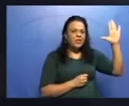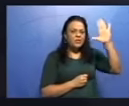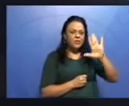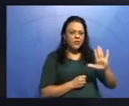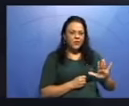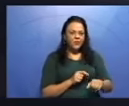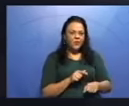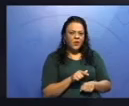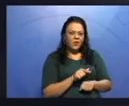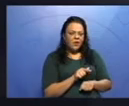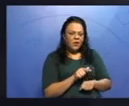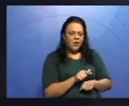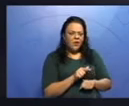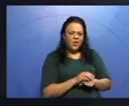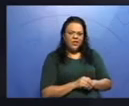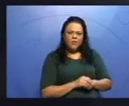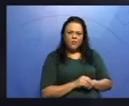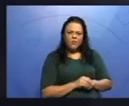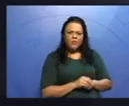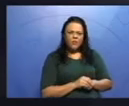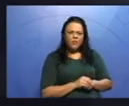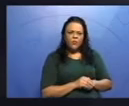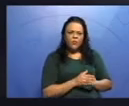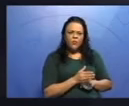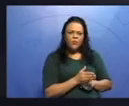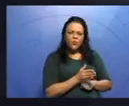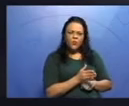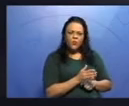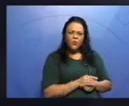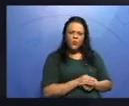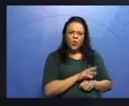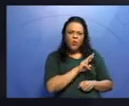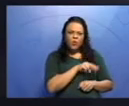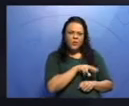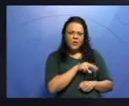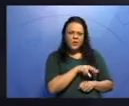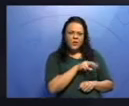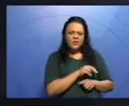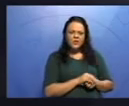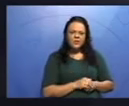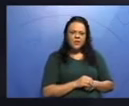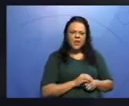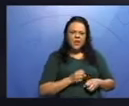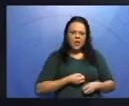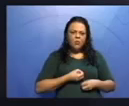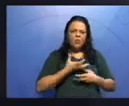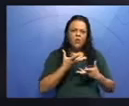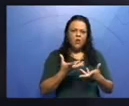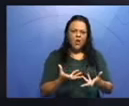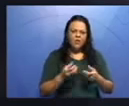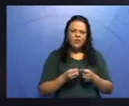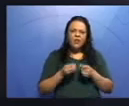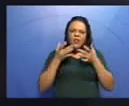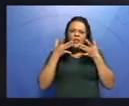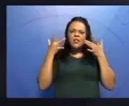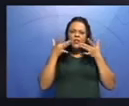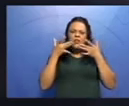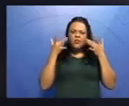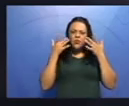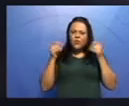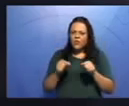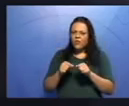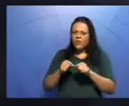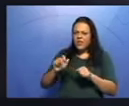Considerado um dos maiores escritores brasileiros, foi contista, romancista, cronista, poeta, teatrólogo, crítico